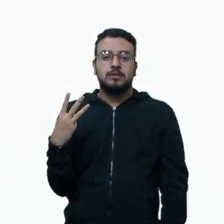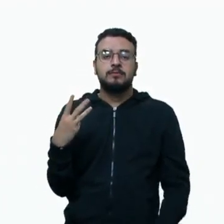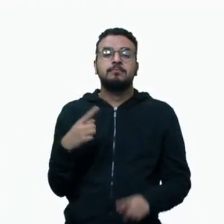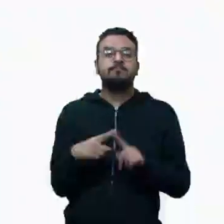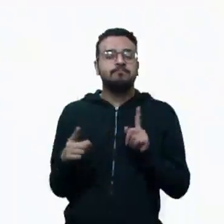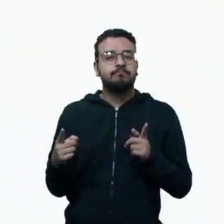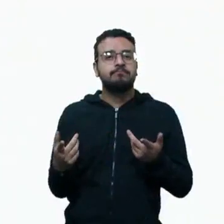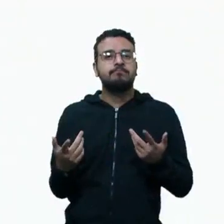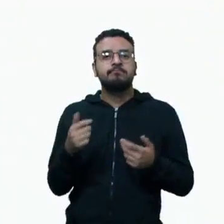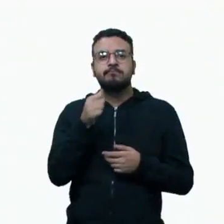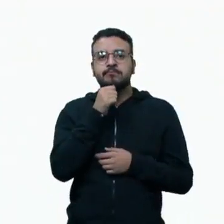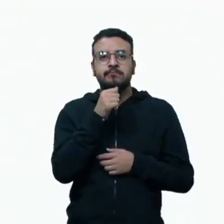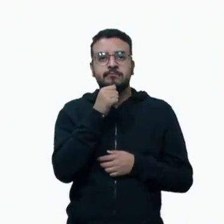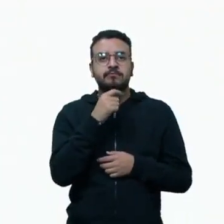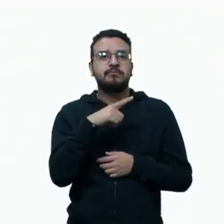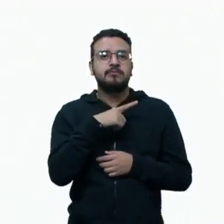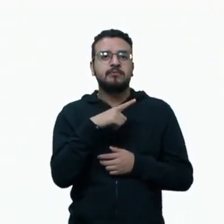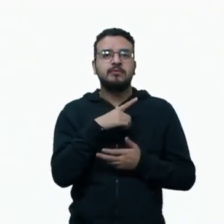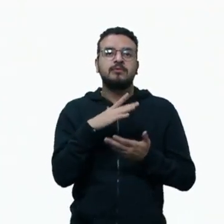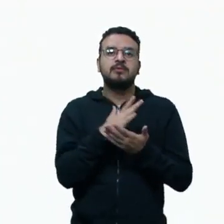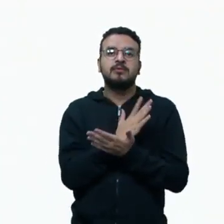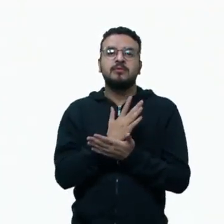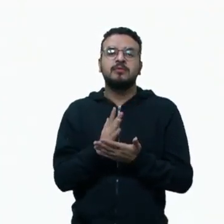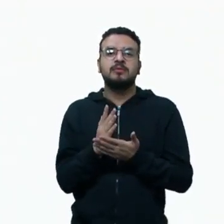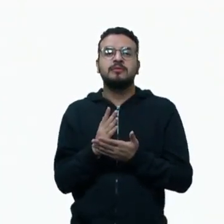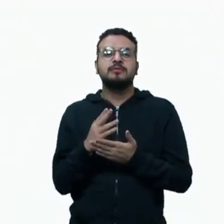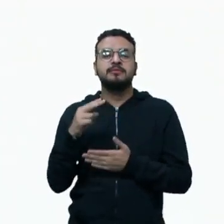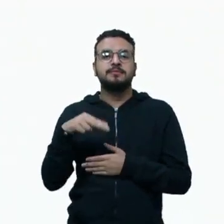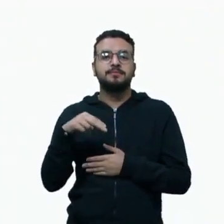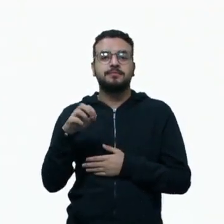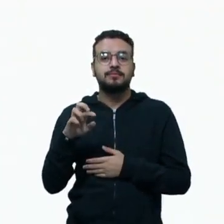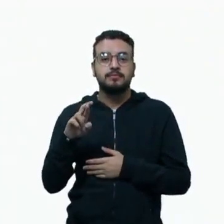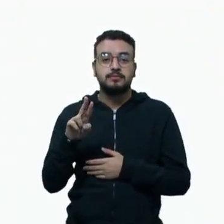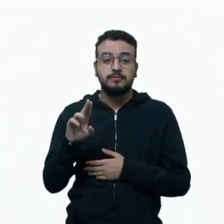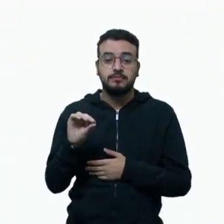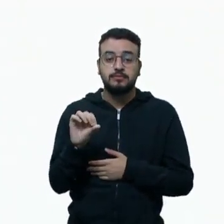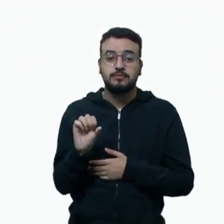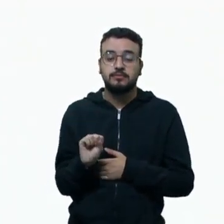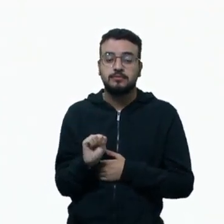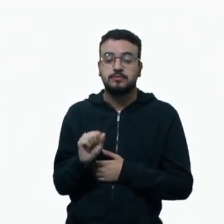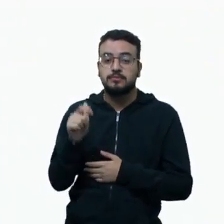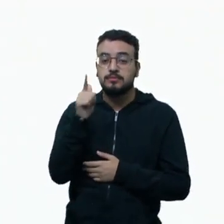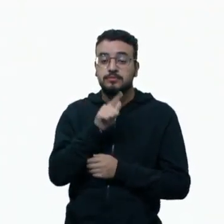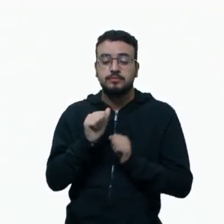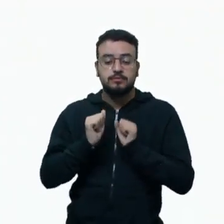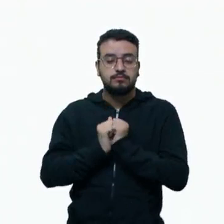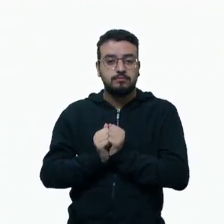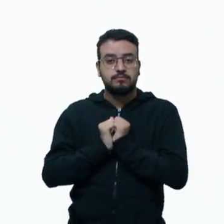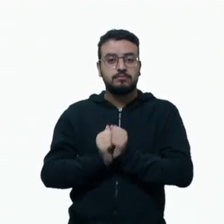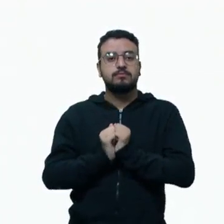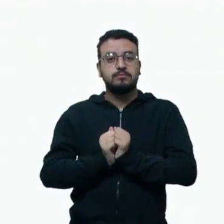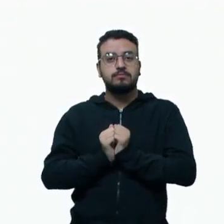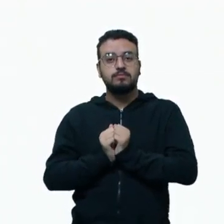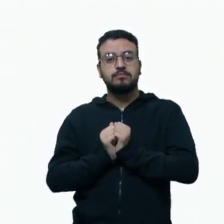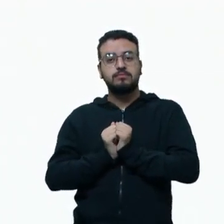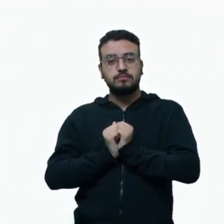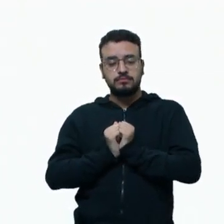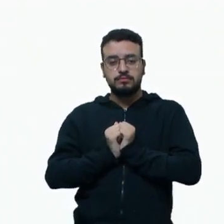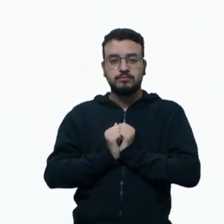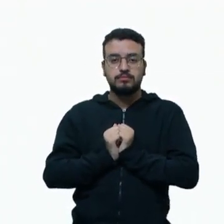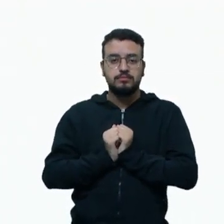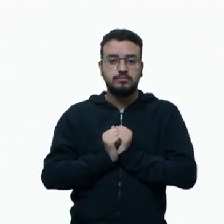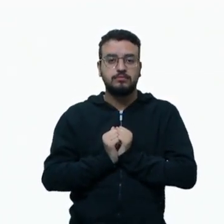Mesmo assim, temos alguns nervos que se juntam para suprir uma determinada musculatura ou